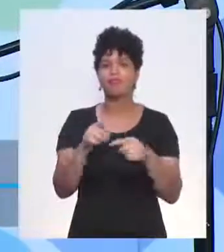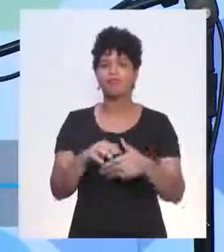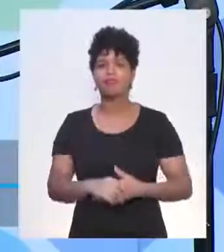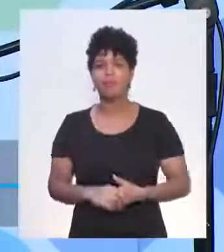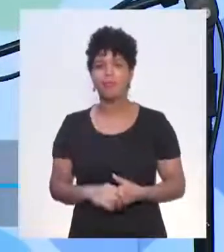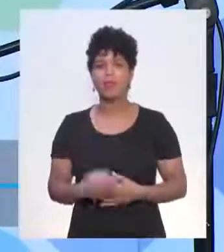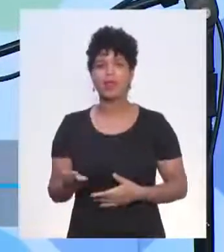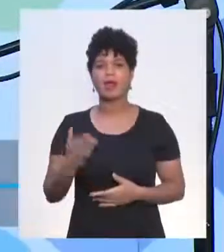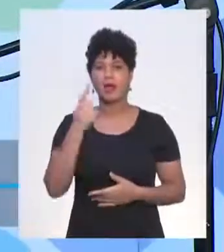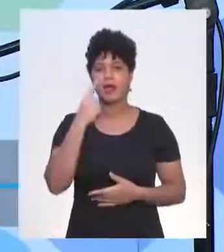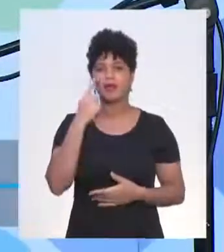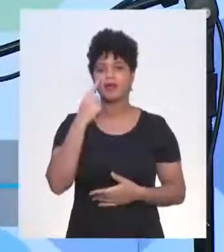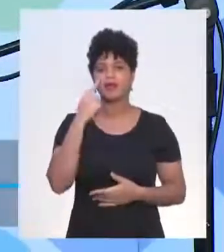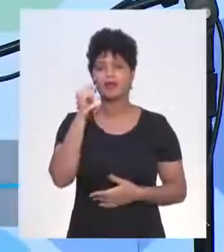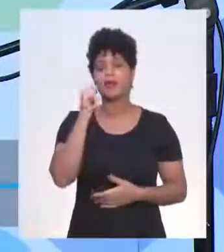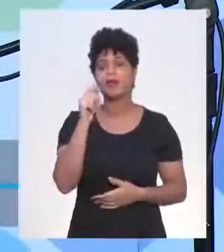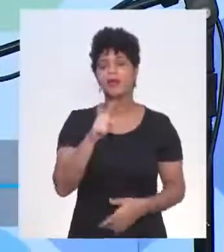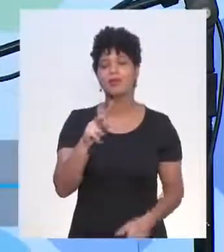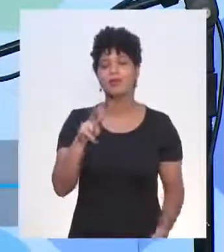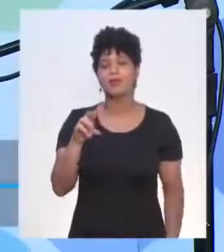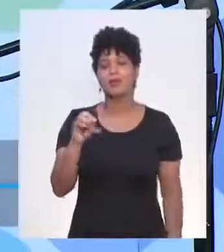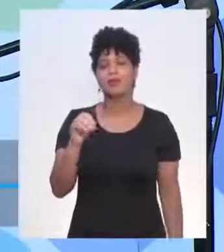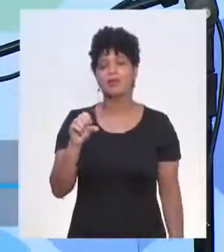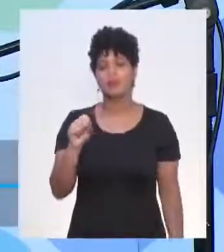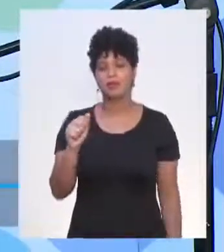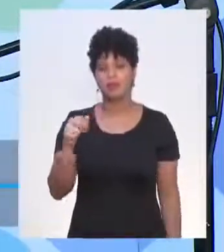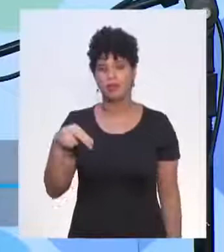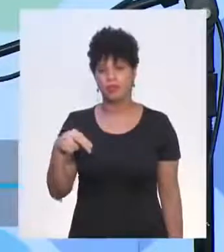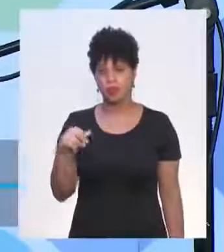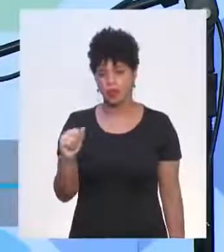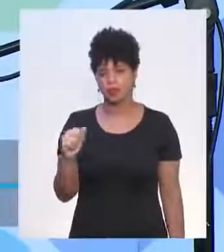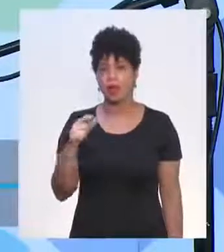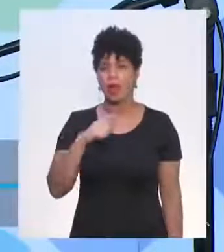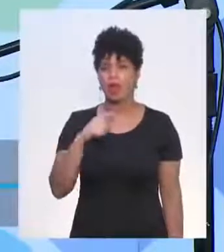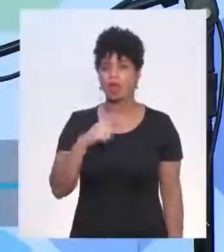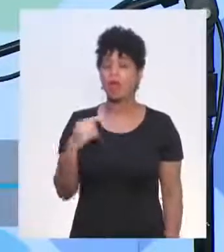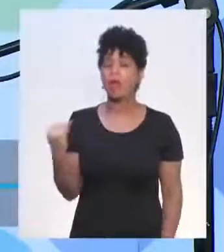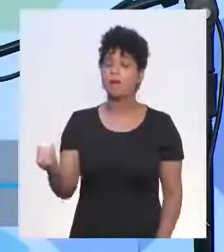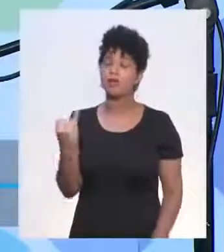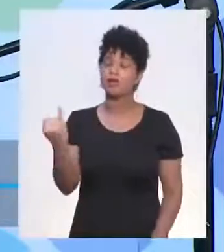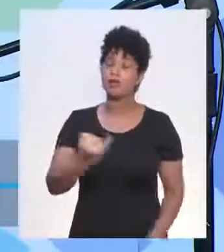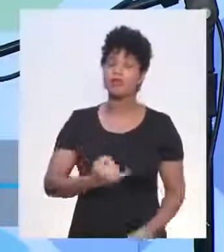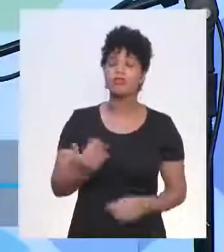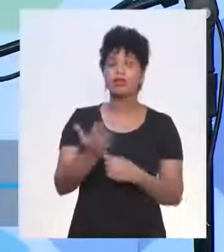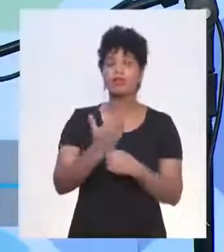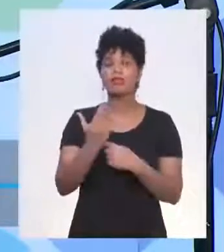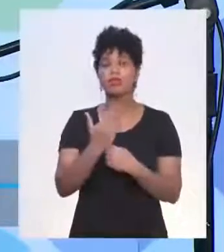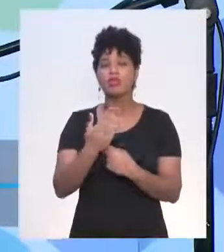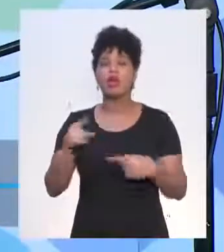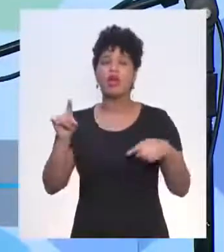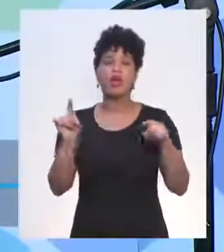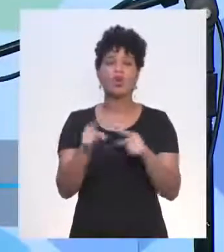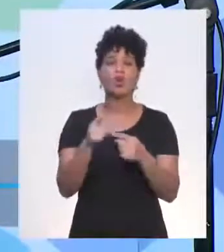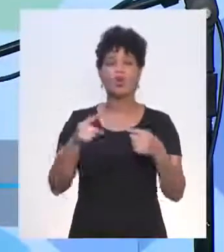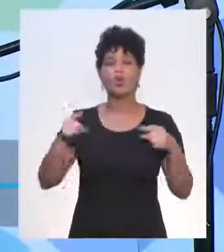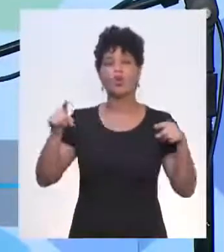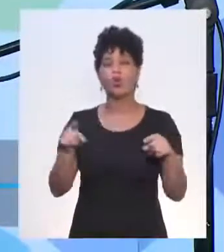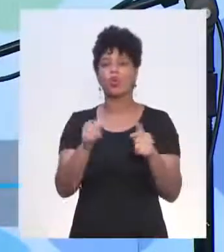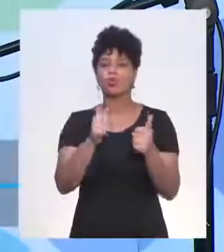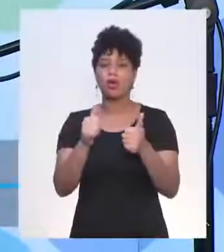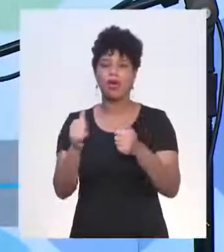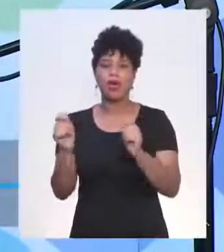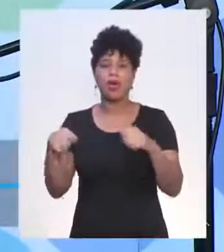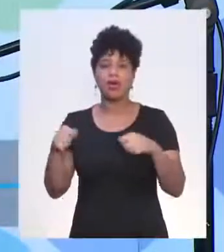aqui e vamos ver aqui a pro Rosana fala que o arranjo Tem uma função harmoniosa nós temos